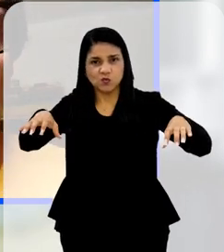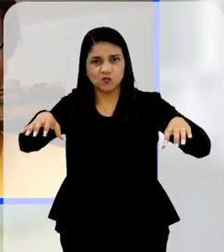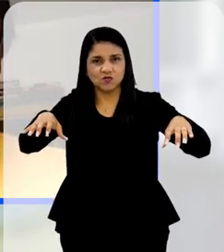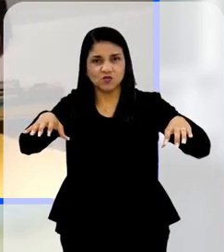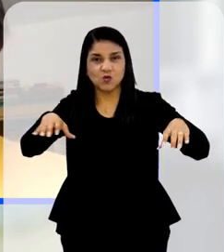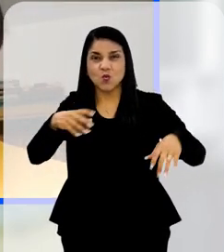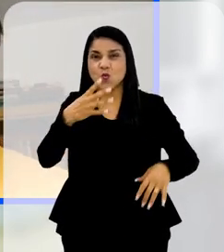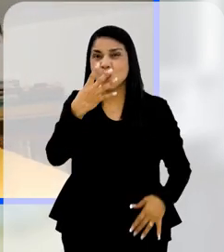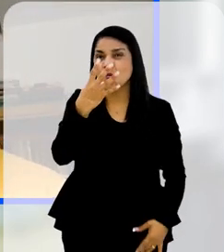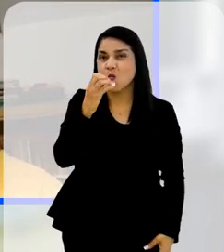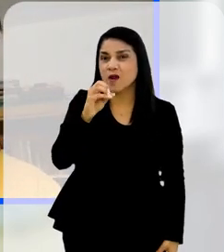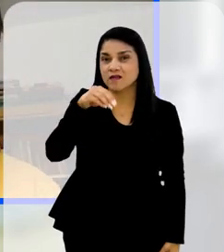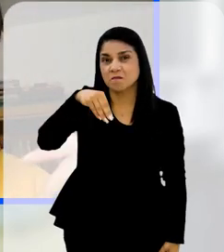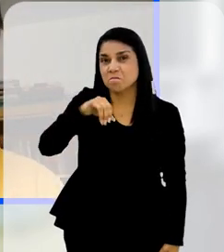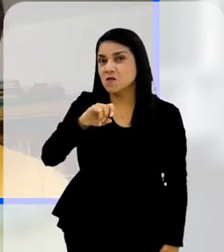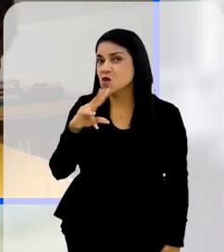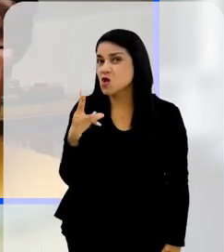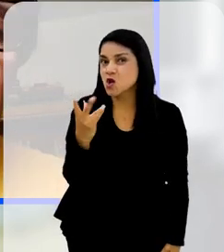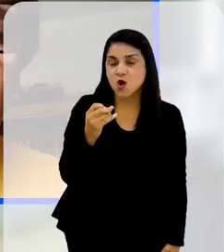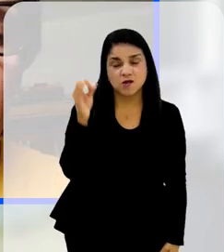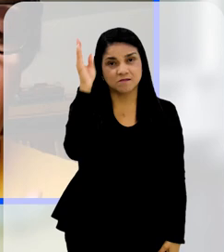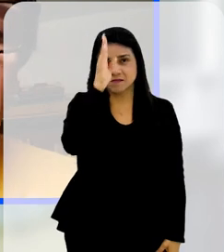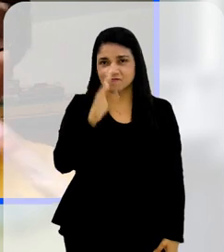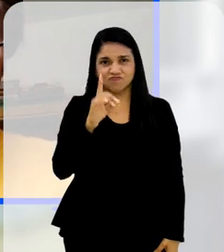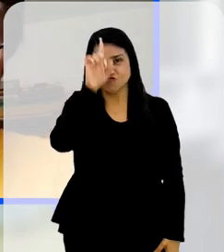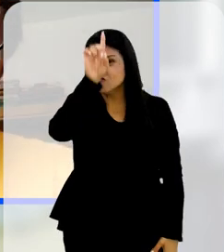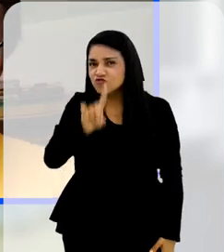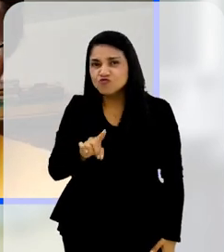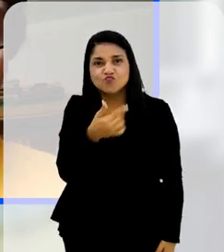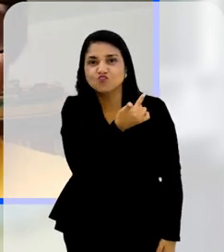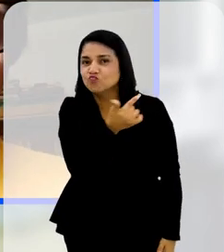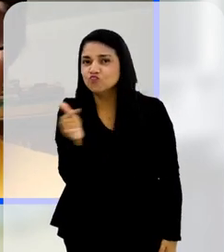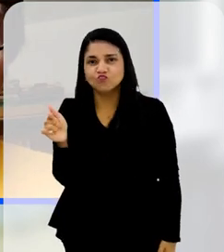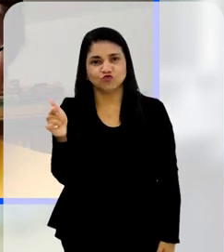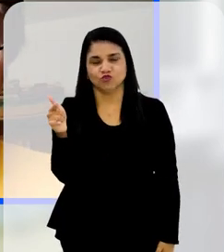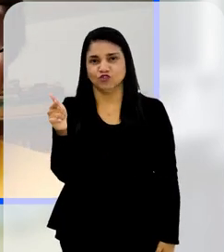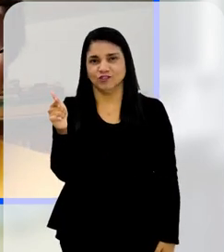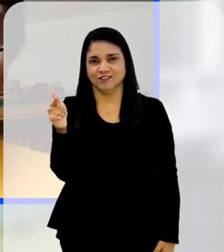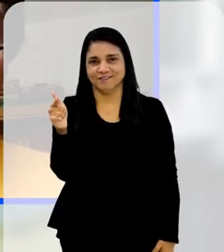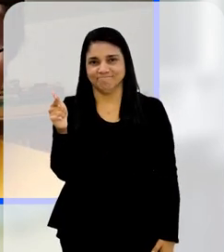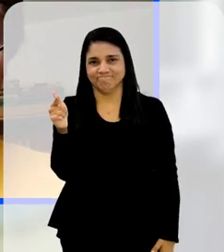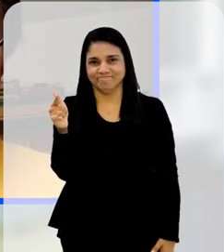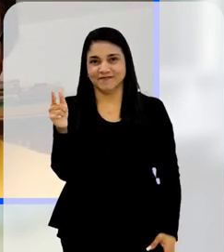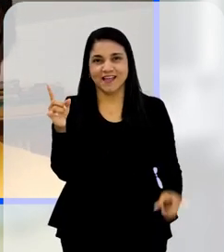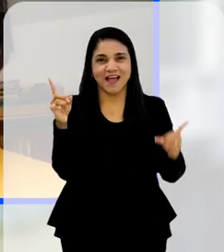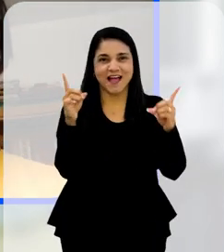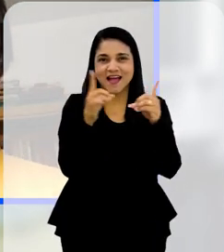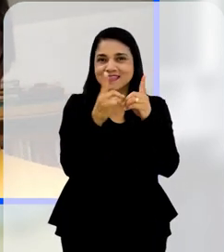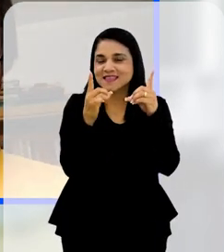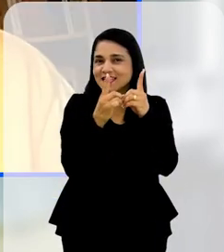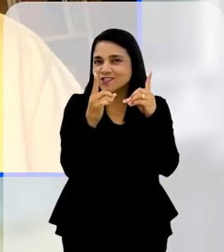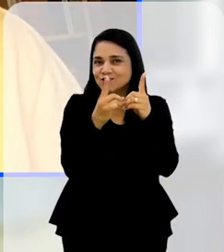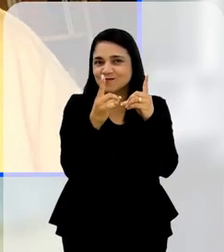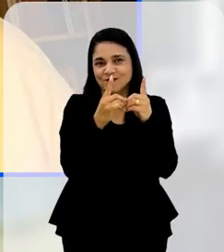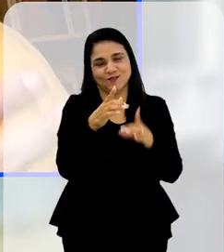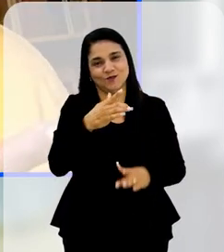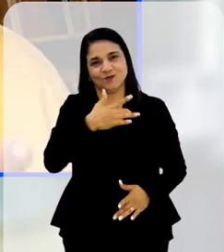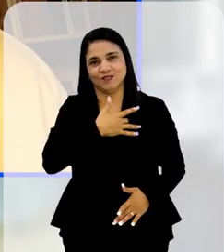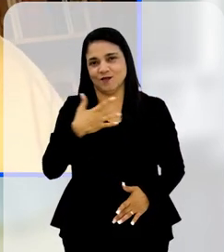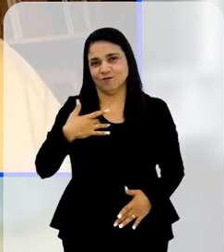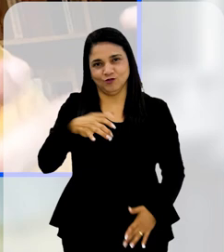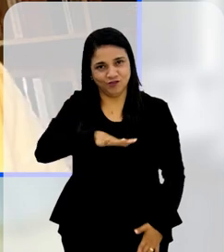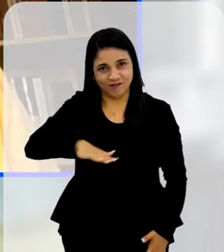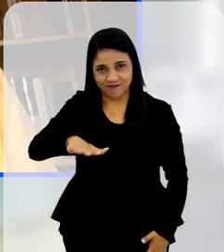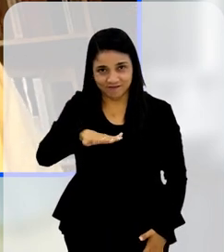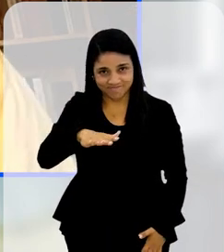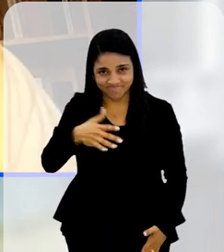que não tinham direito praticamente a nenhum recurso na área de saúde. Além disso, anos